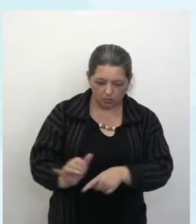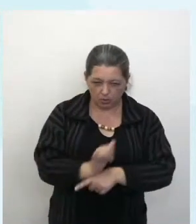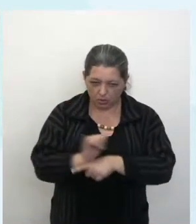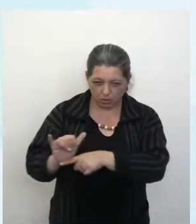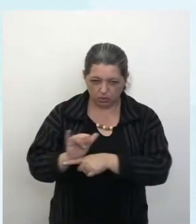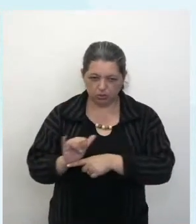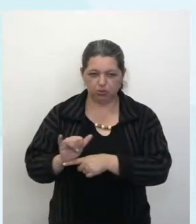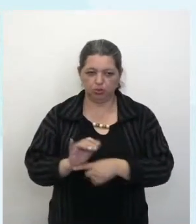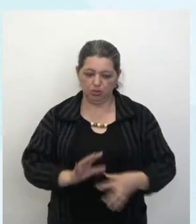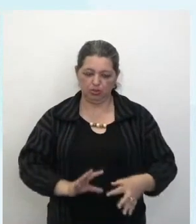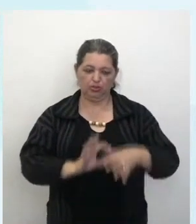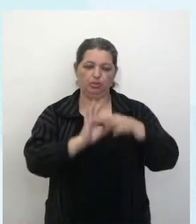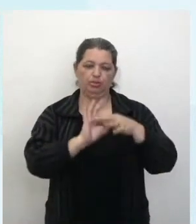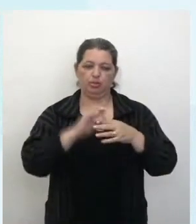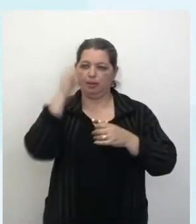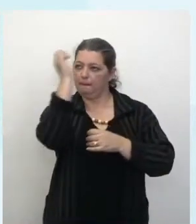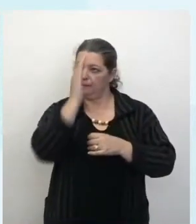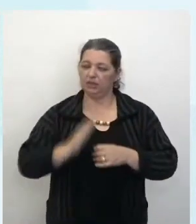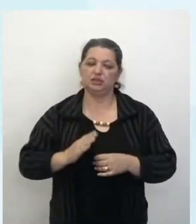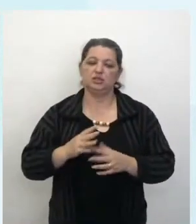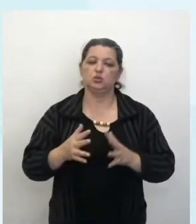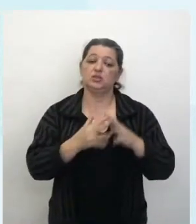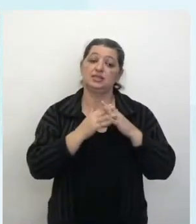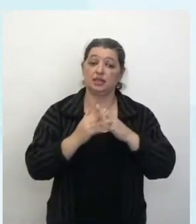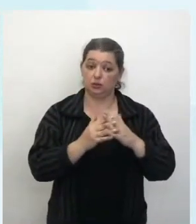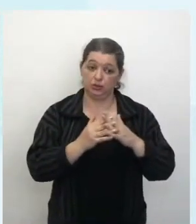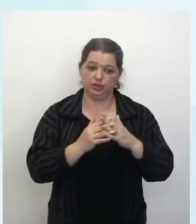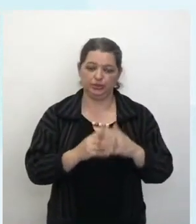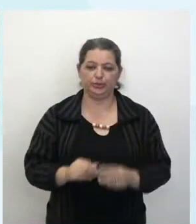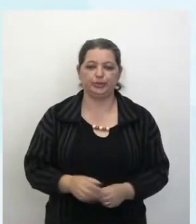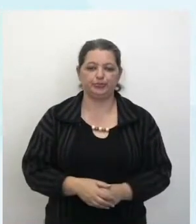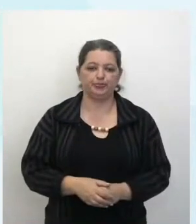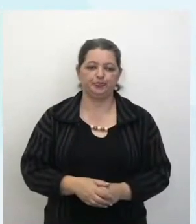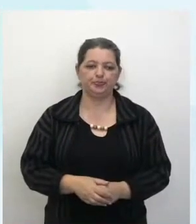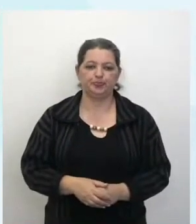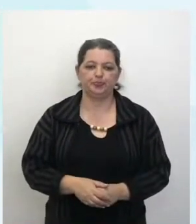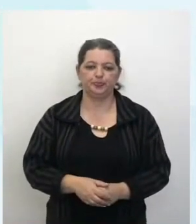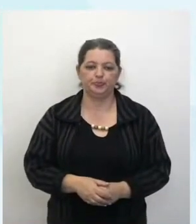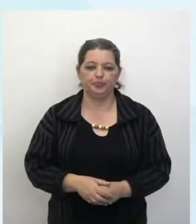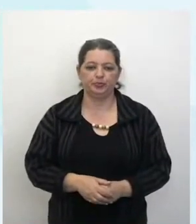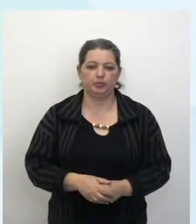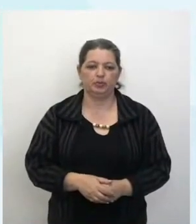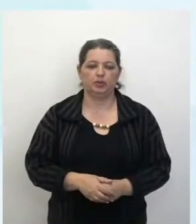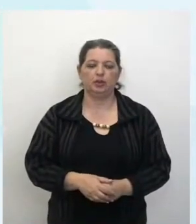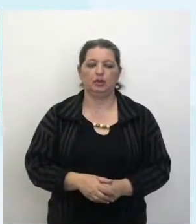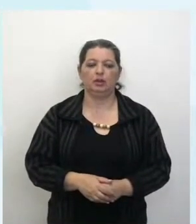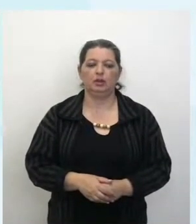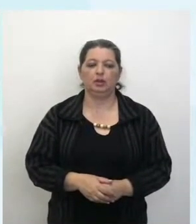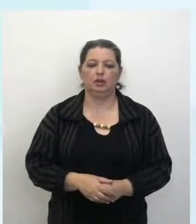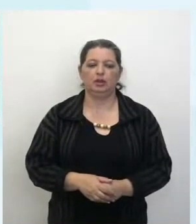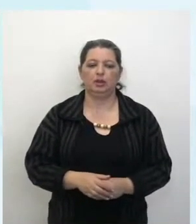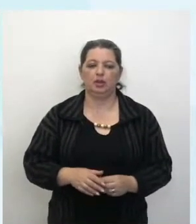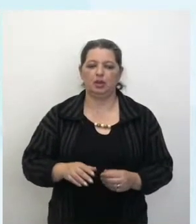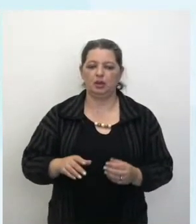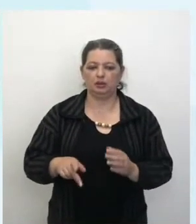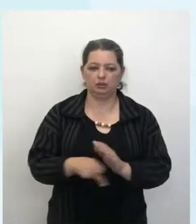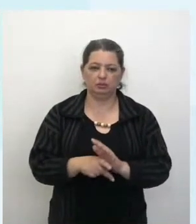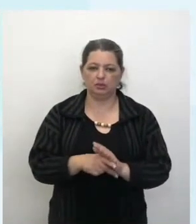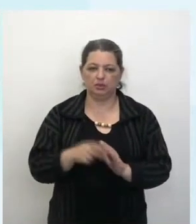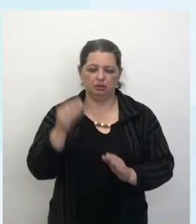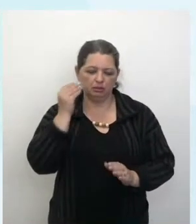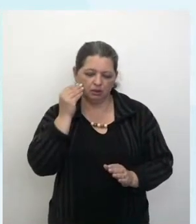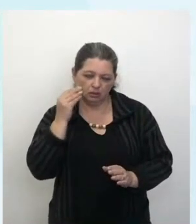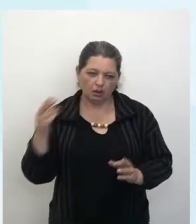com os Estados Unidos e nos afastou aí dos nazistas que tentavam a manter uma